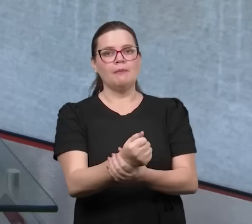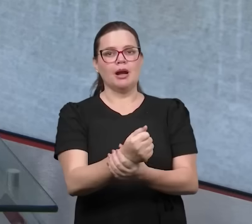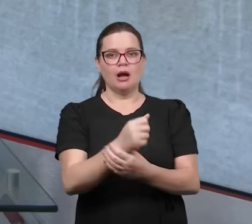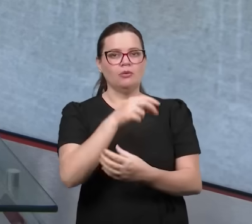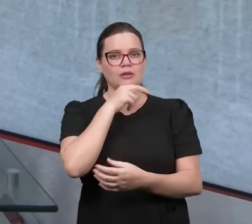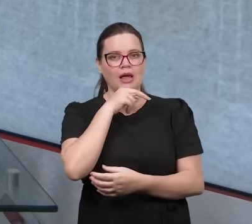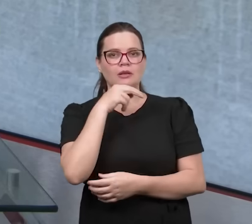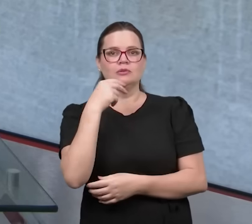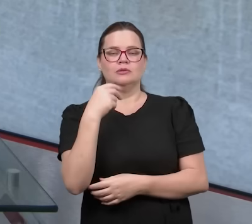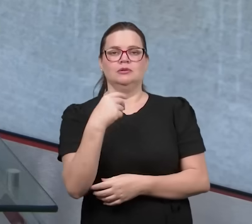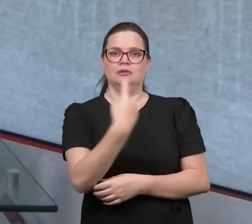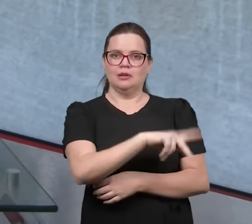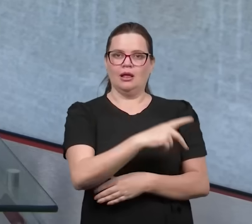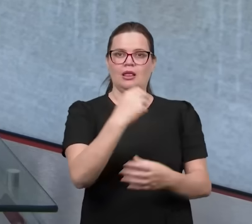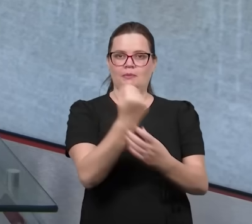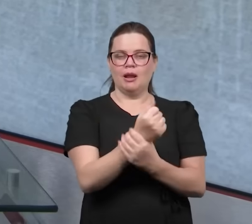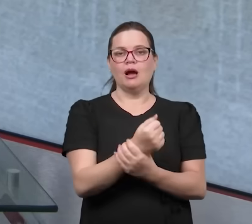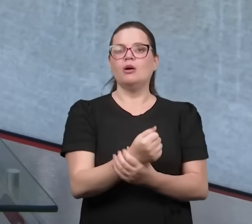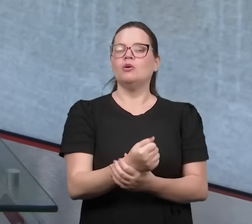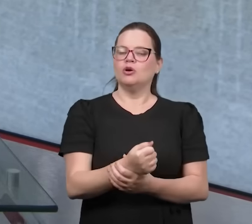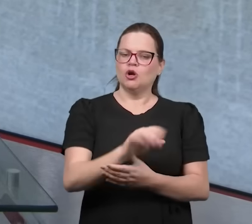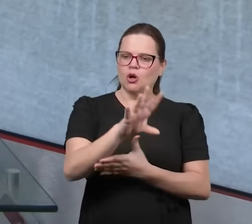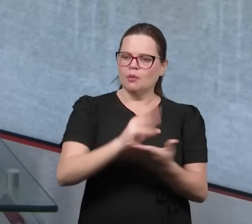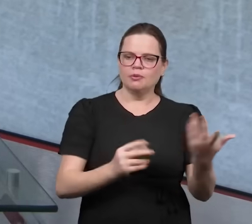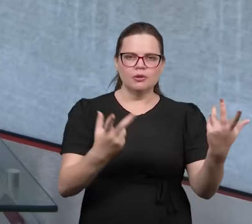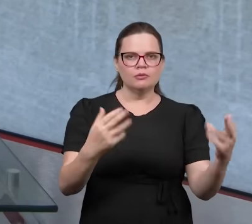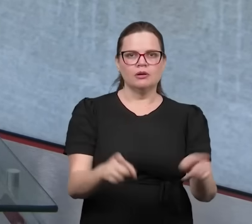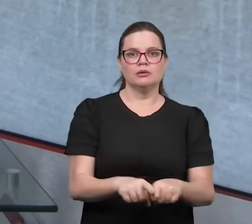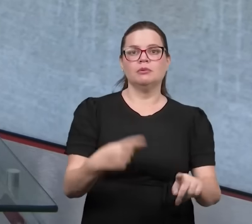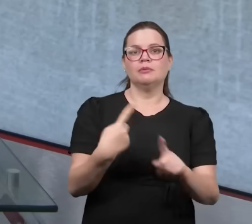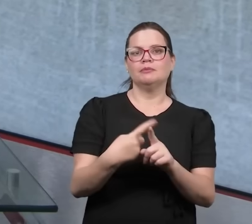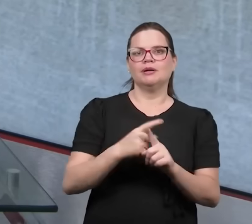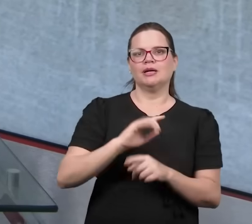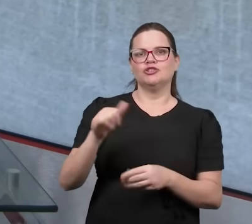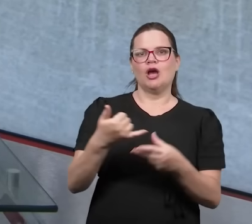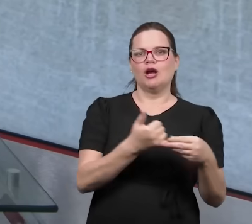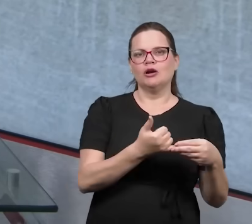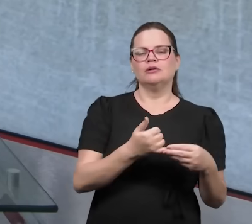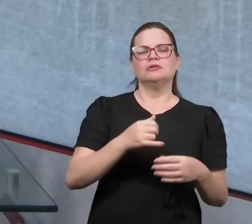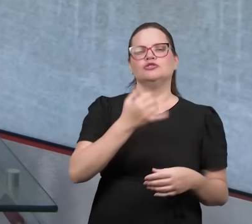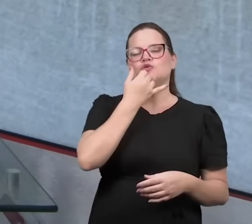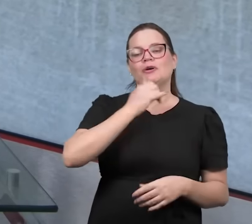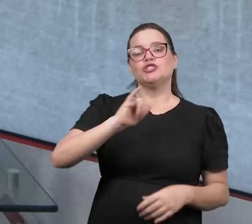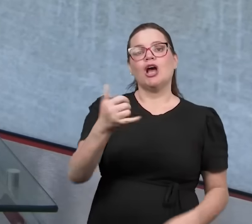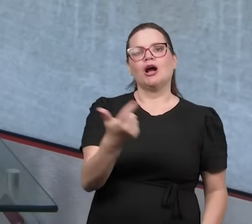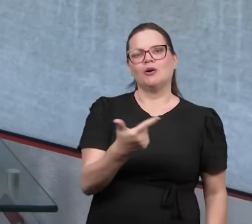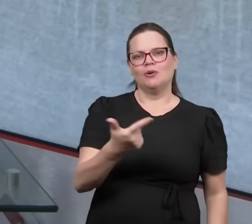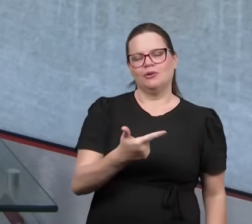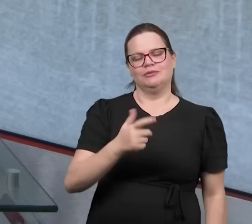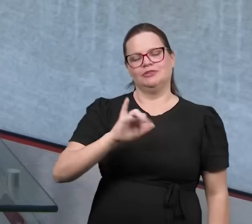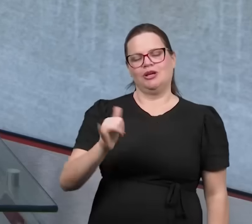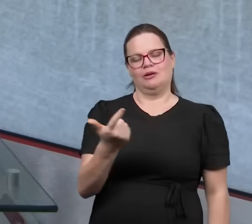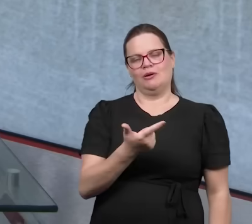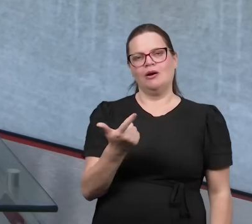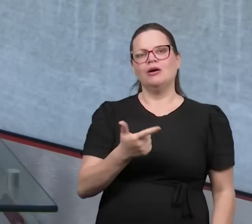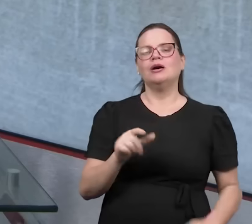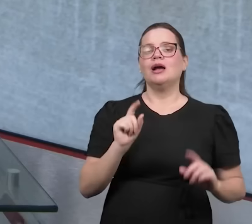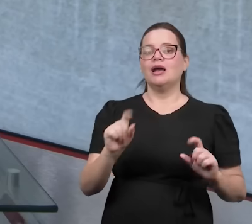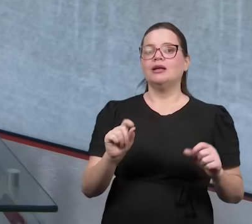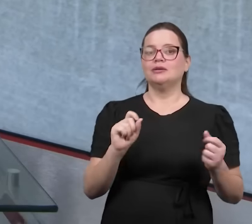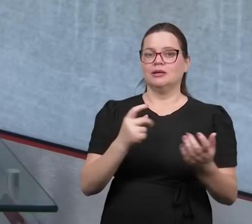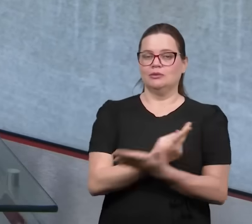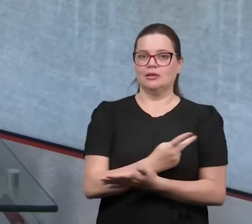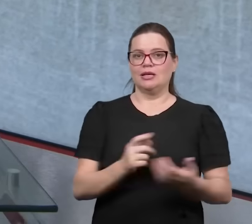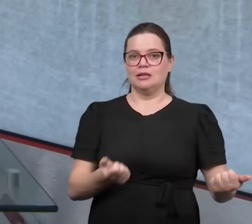foi neto de Abraão, que também ofereceu o dízimo ao Senhor por aquilo que ele recebia da parte de Deus. Ele fez até